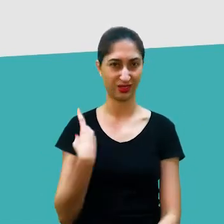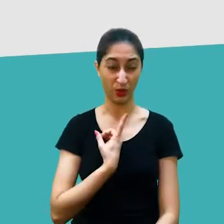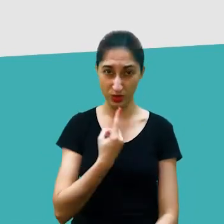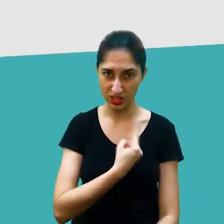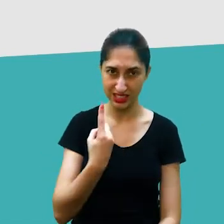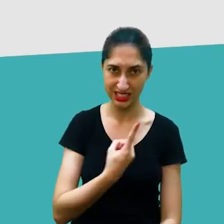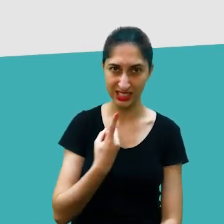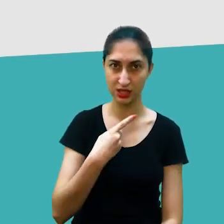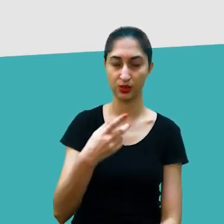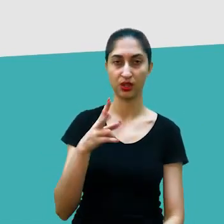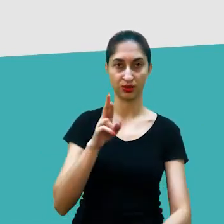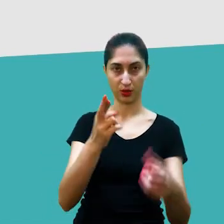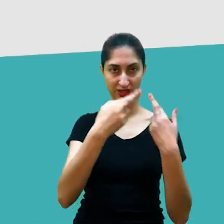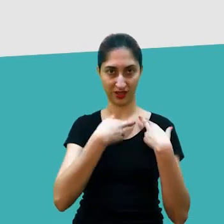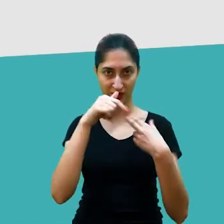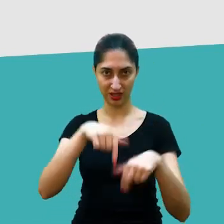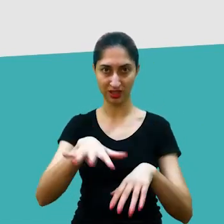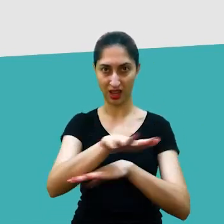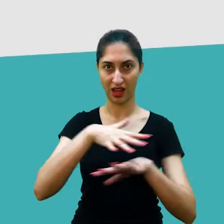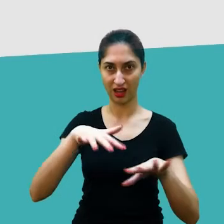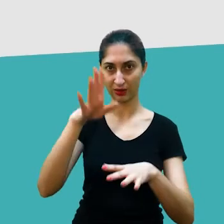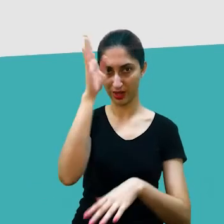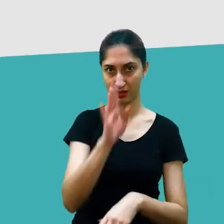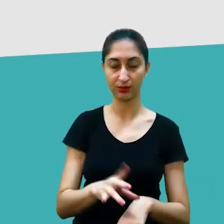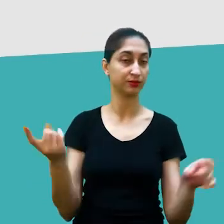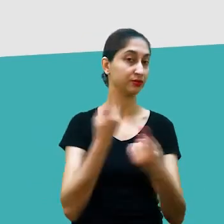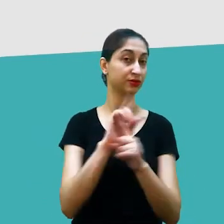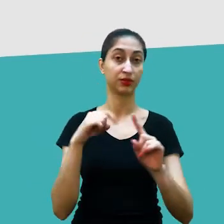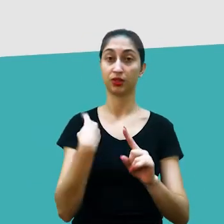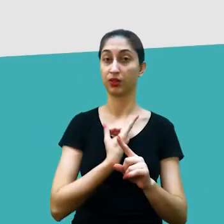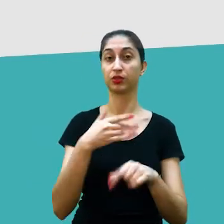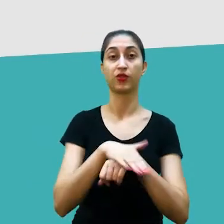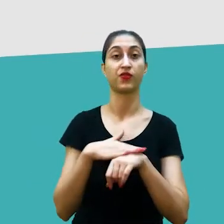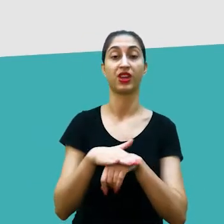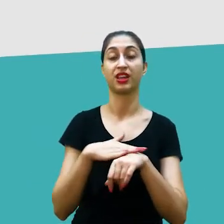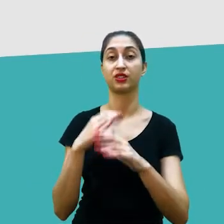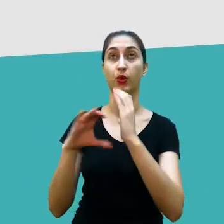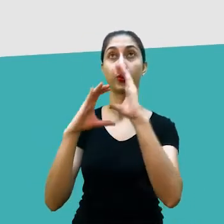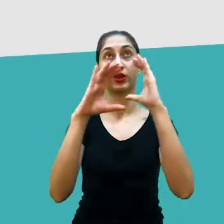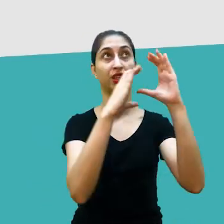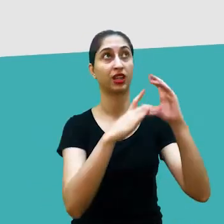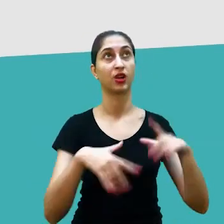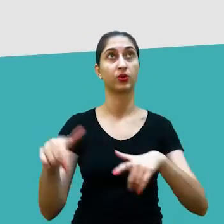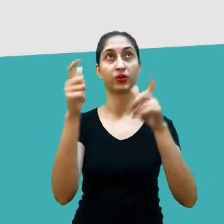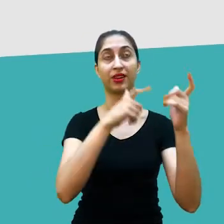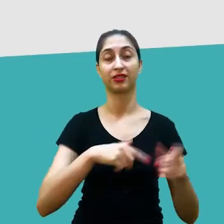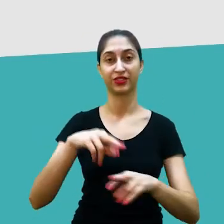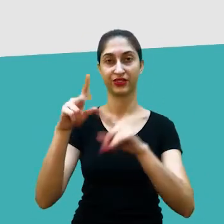pelo mercado interno. Hoje nós falamos para um mercado muito grande, né? Então,